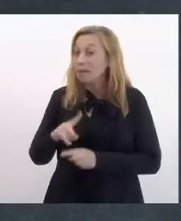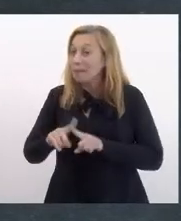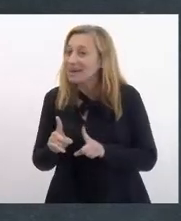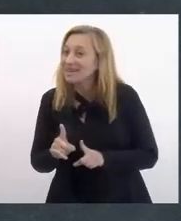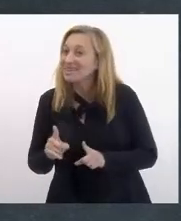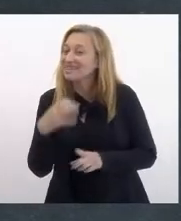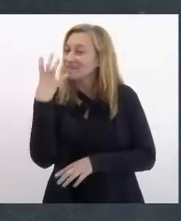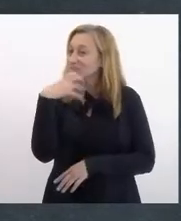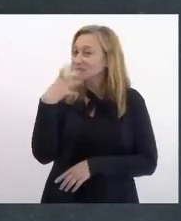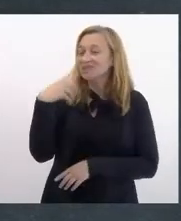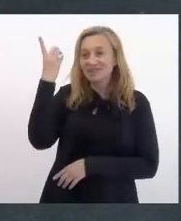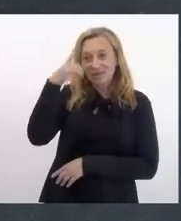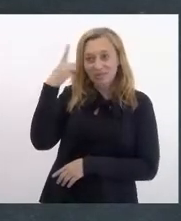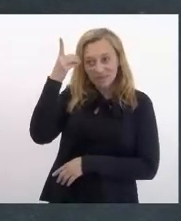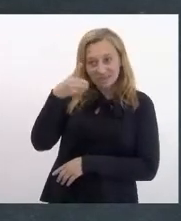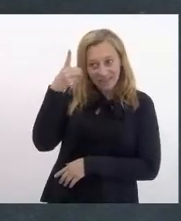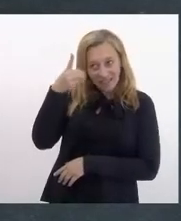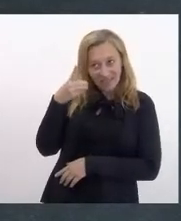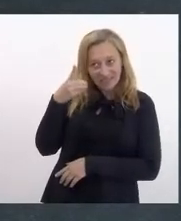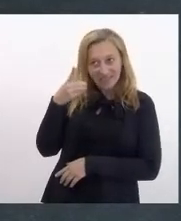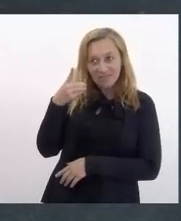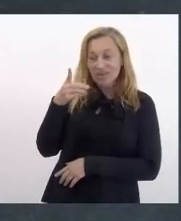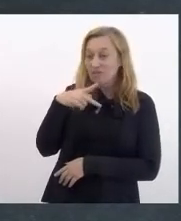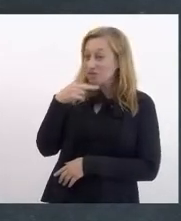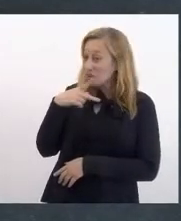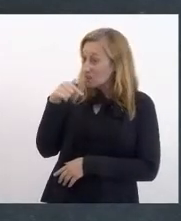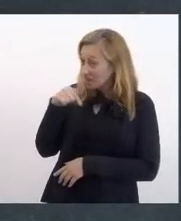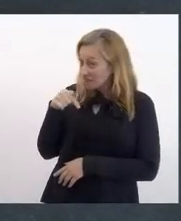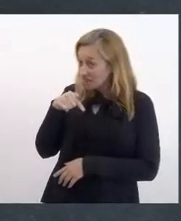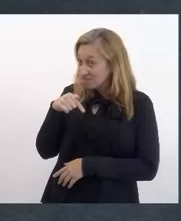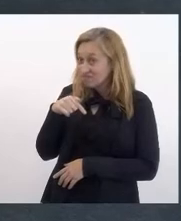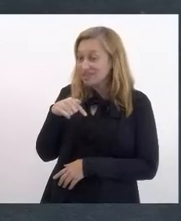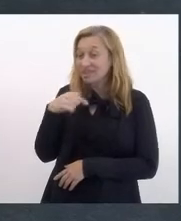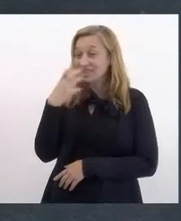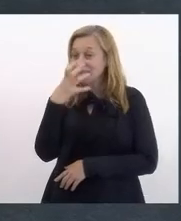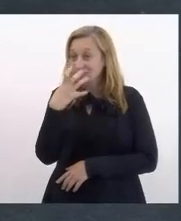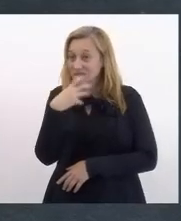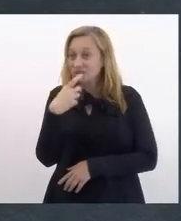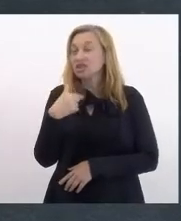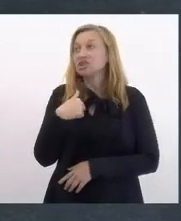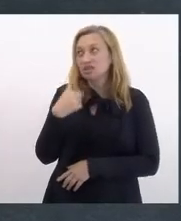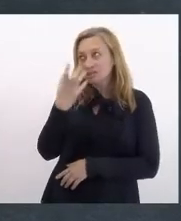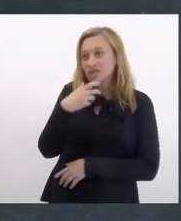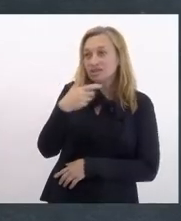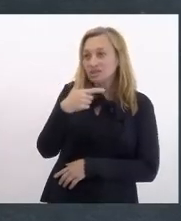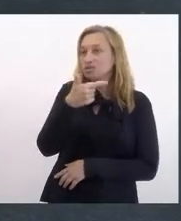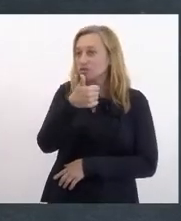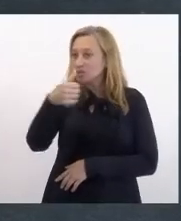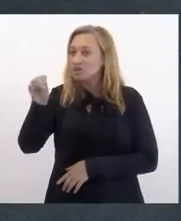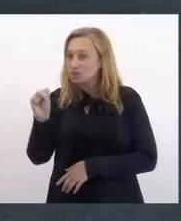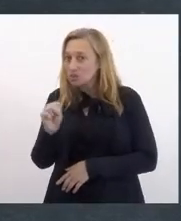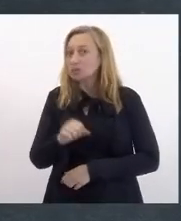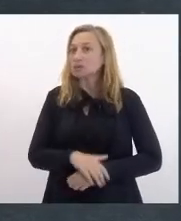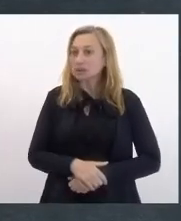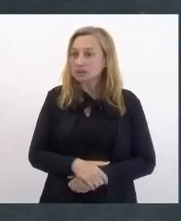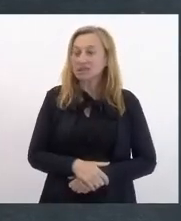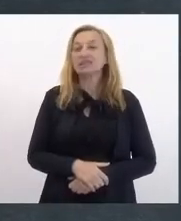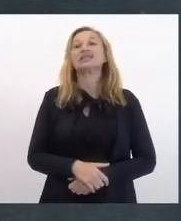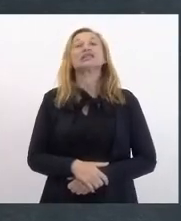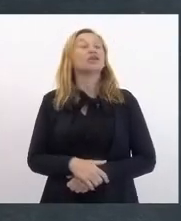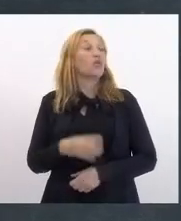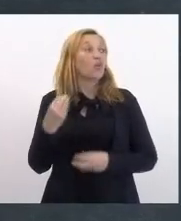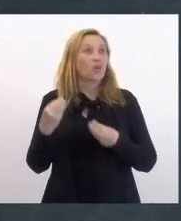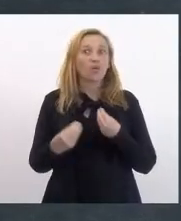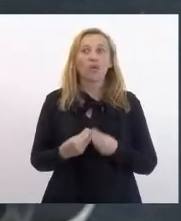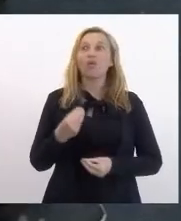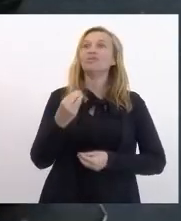música que o deputado cantou, o deputado que me antecedeu aqui, a gente cantou muito em 2018. Nossa, como é que a